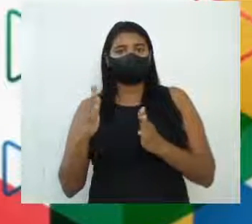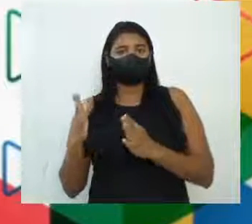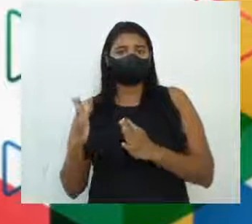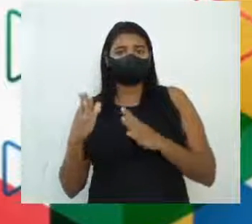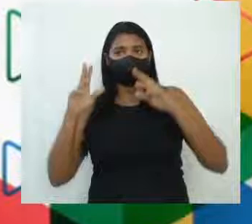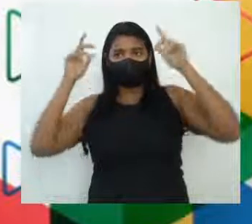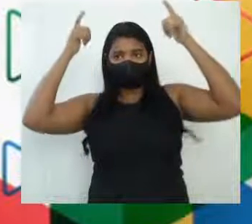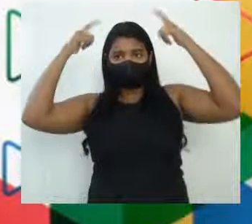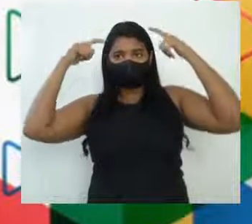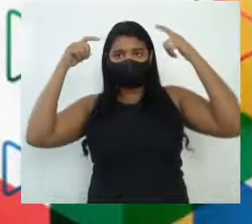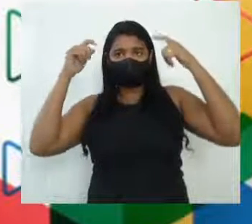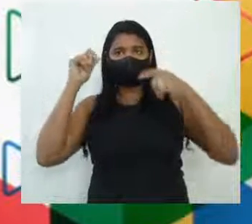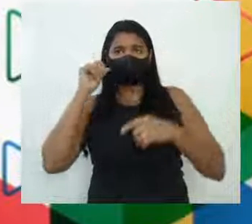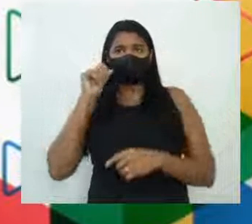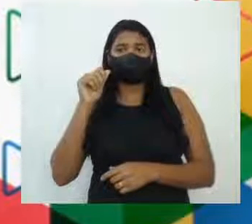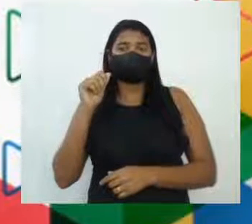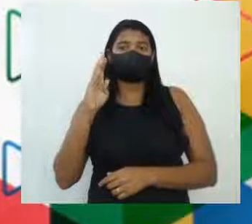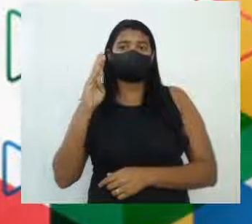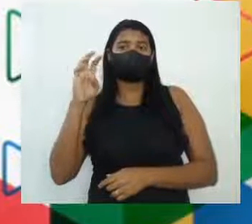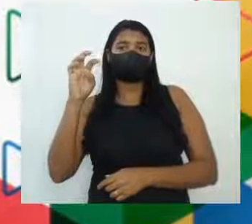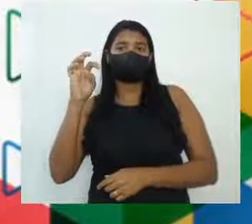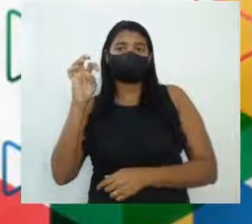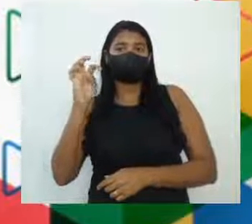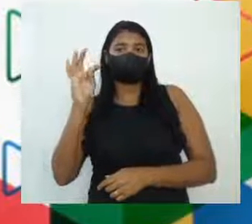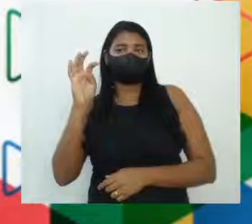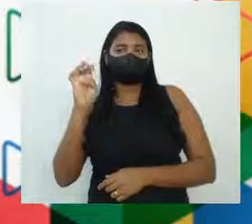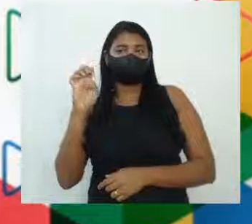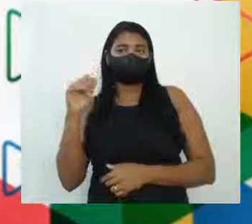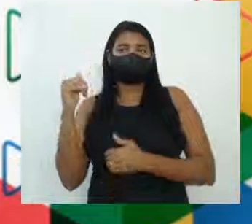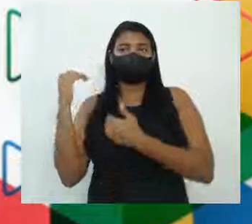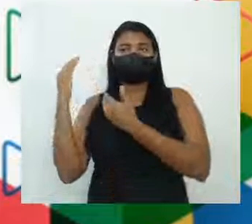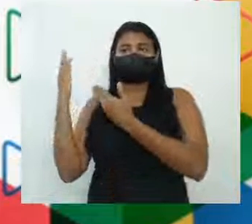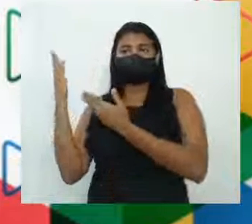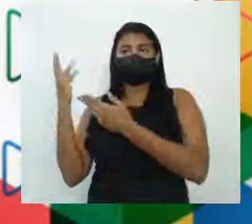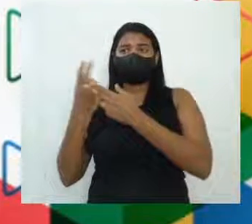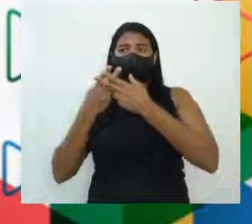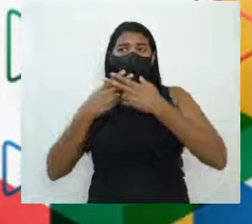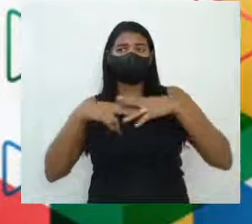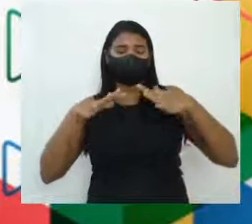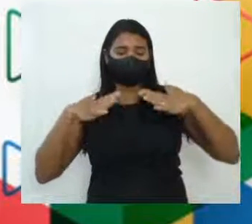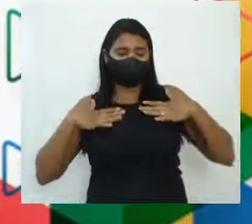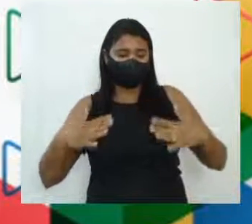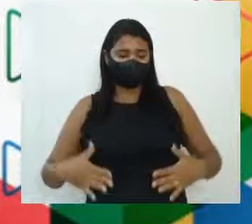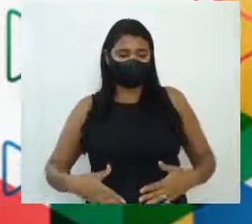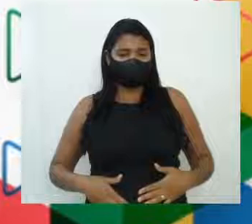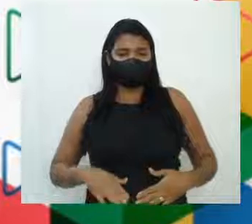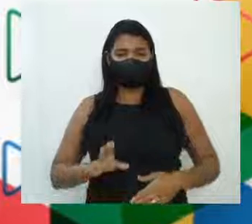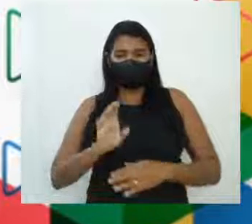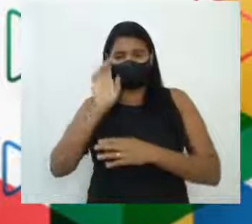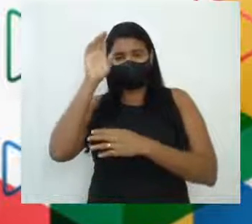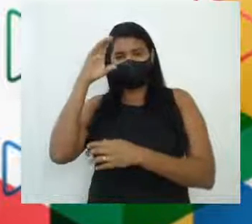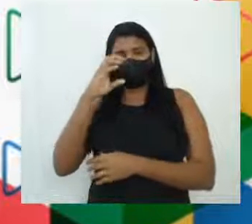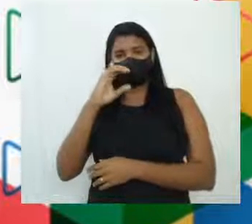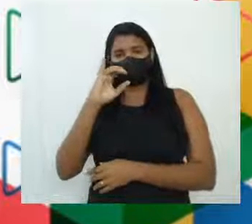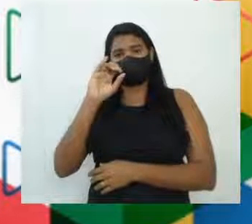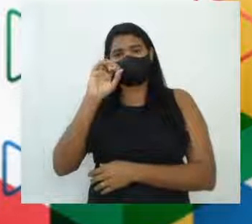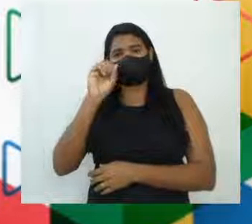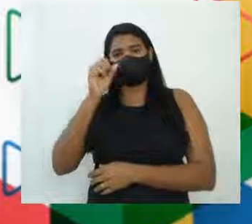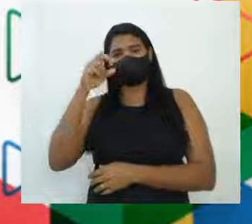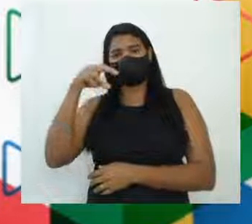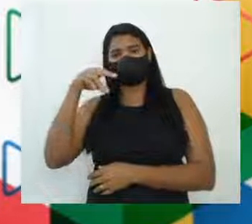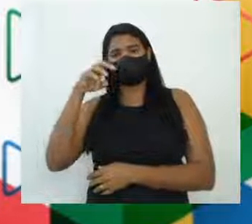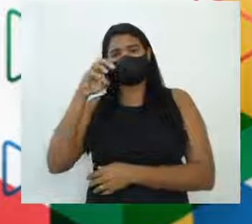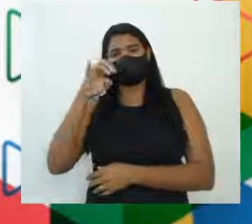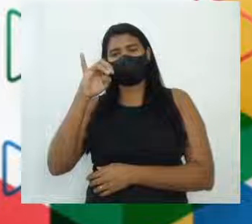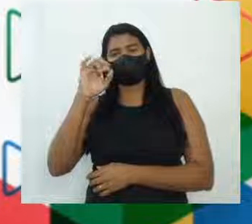princesa Odete, uma jovem aprisionada no corpo de um cisne pelo feiticeiro